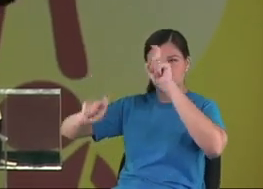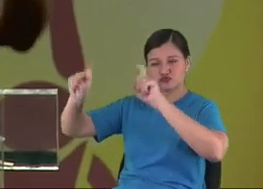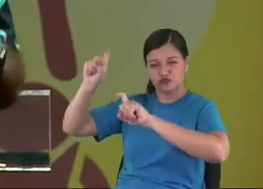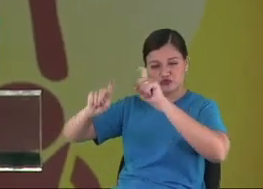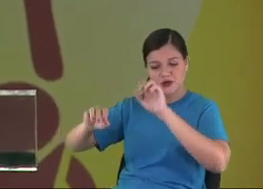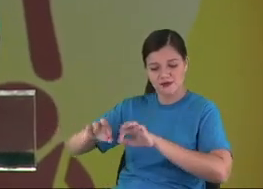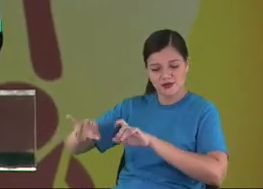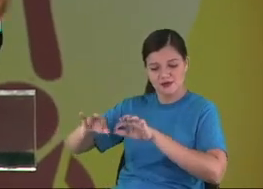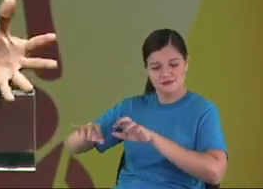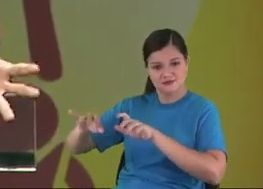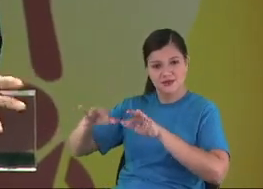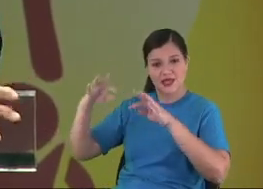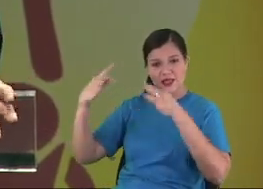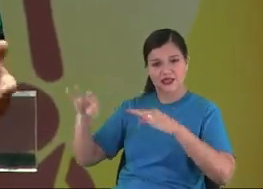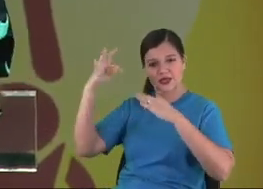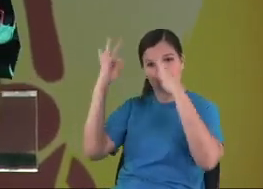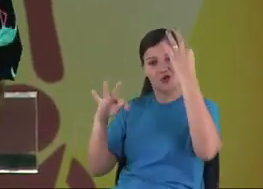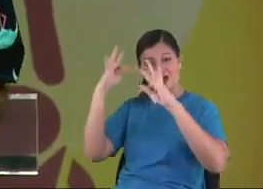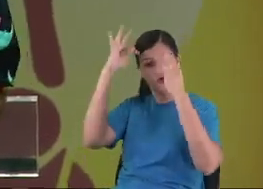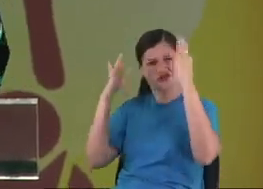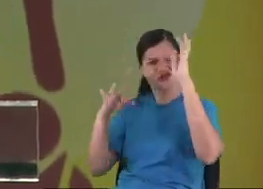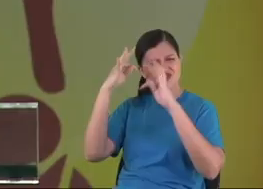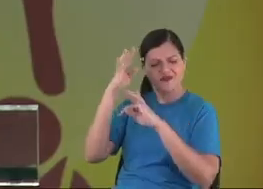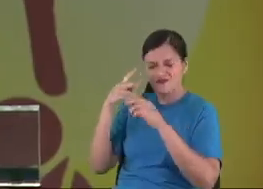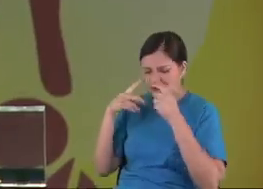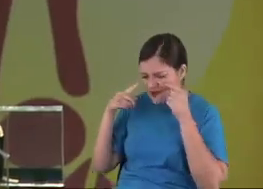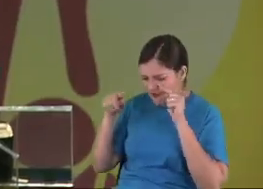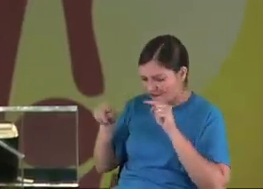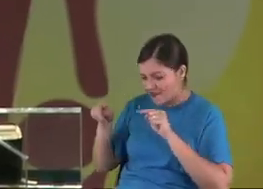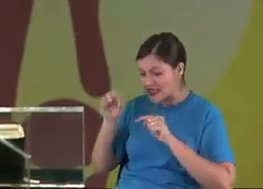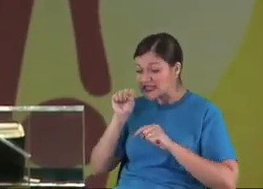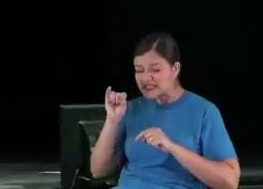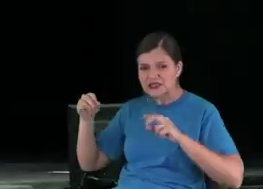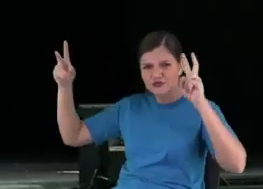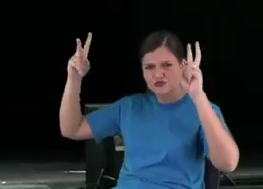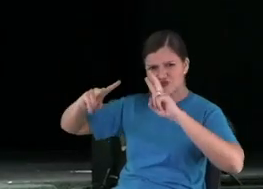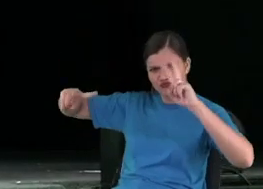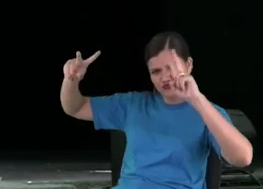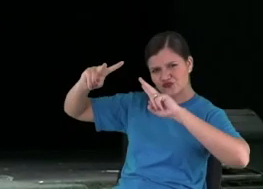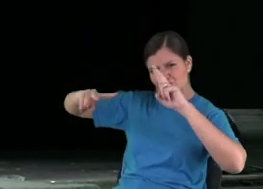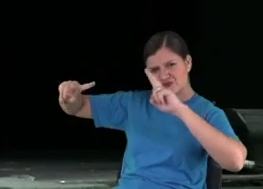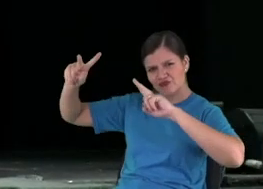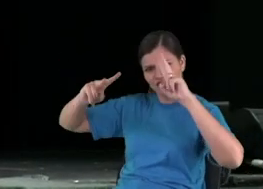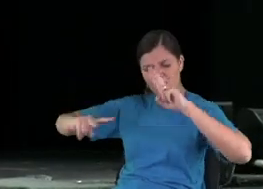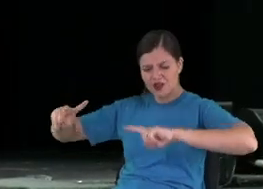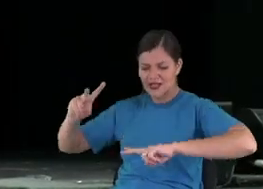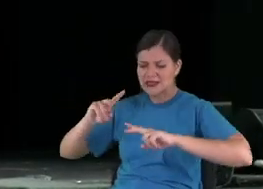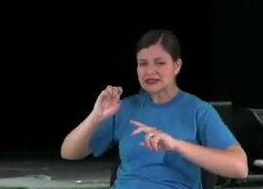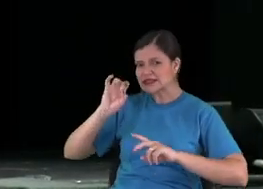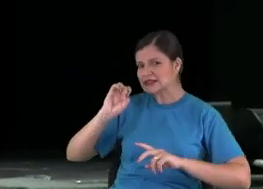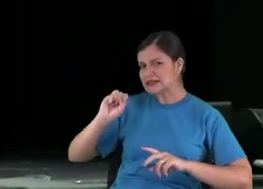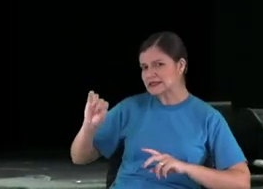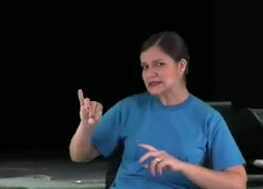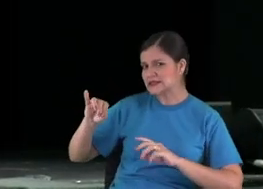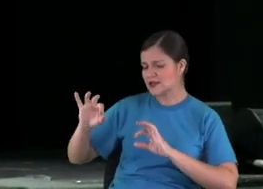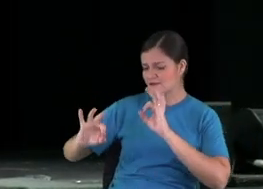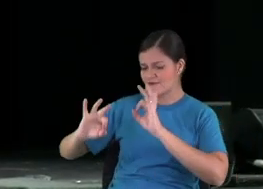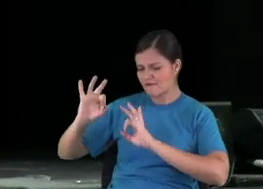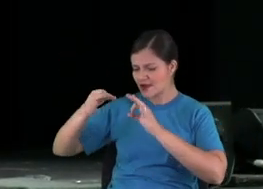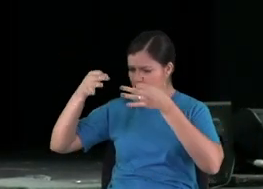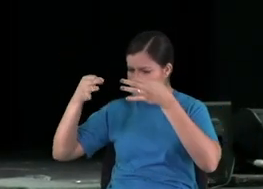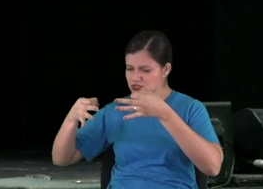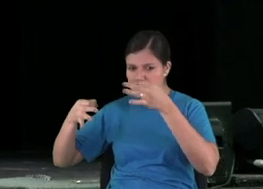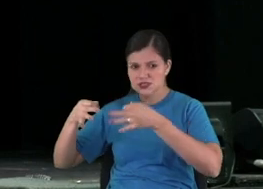ali no computador. Você já sabe se vai, você coloca os ventos no computador, você coloca as correntes de vento, você coloca tudo e você